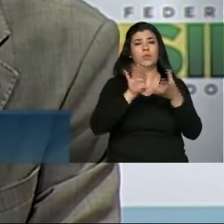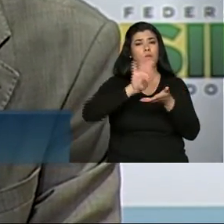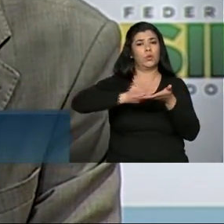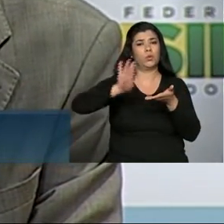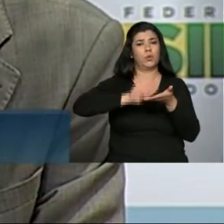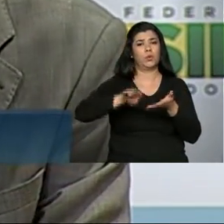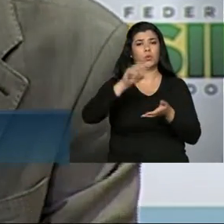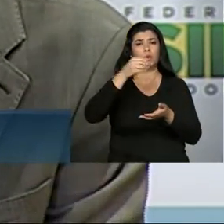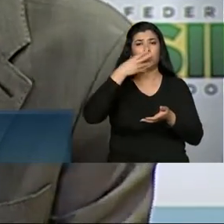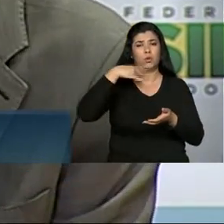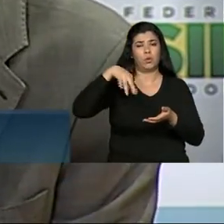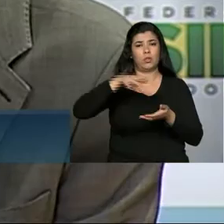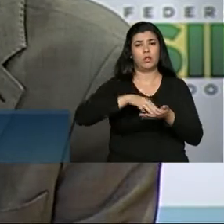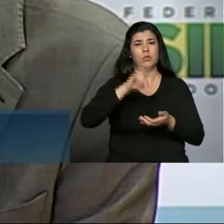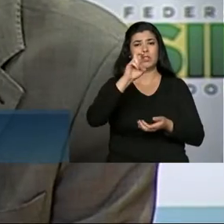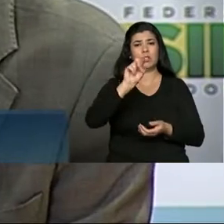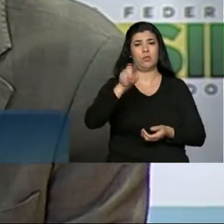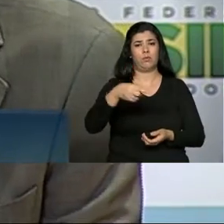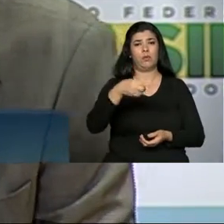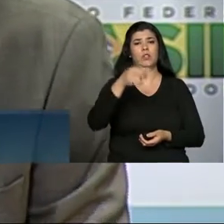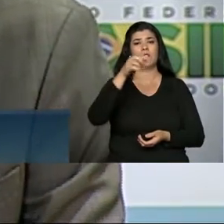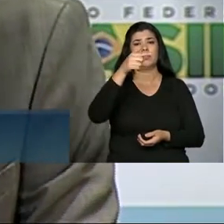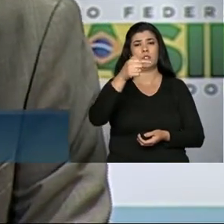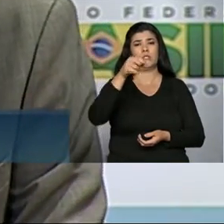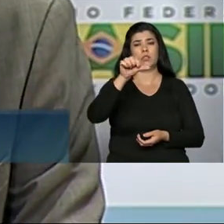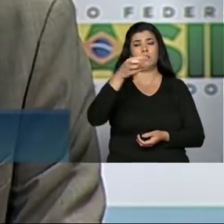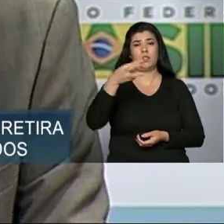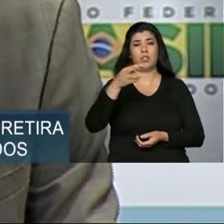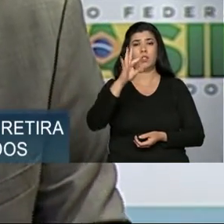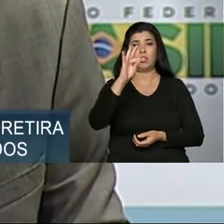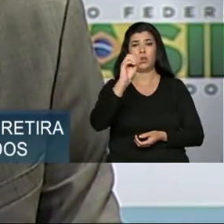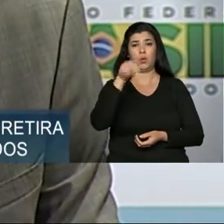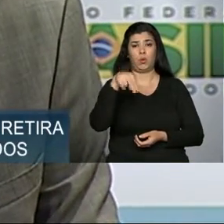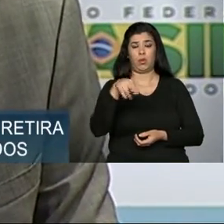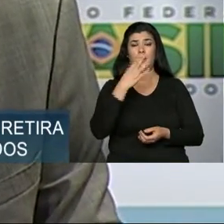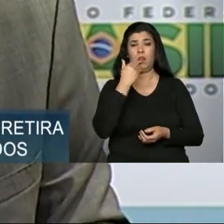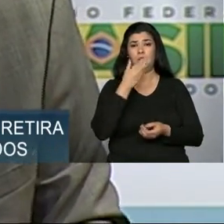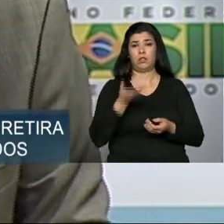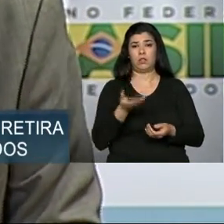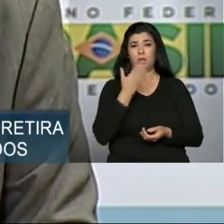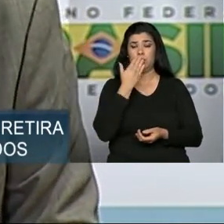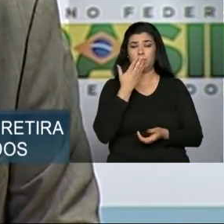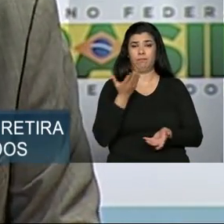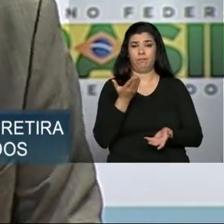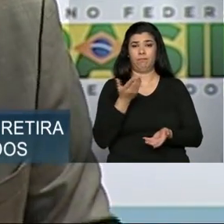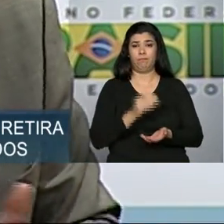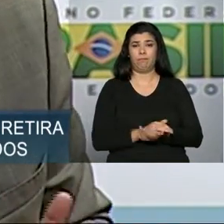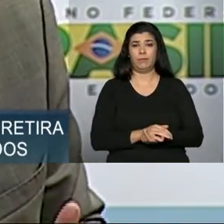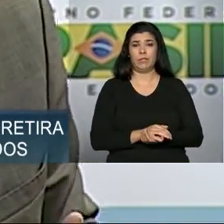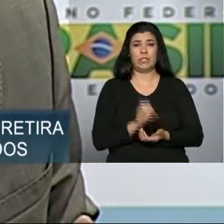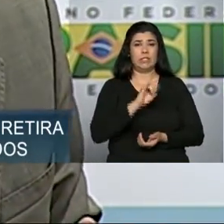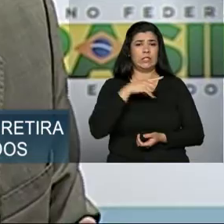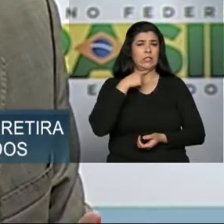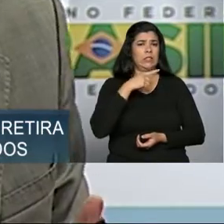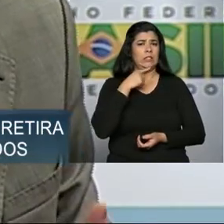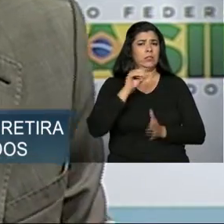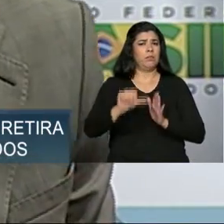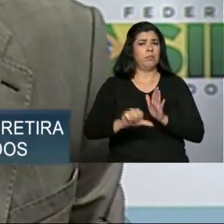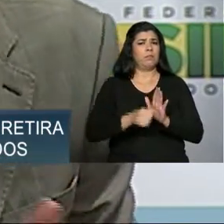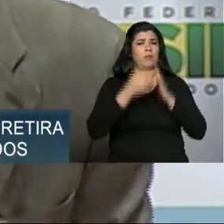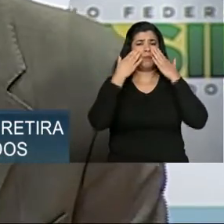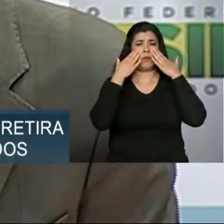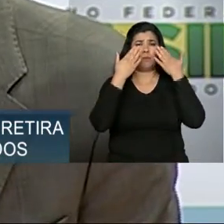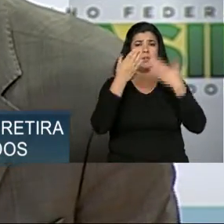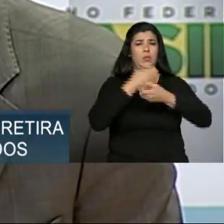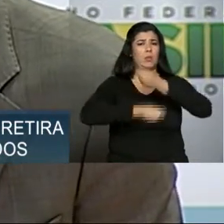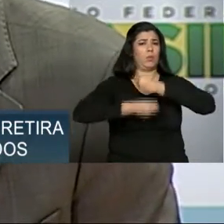retirada de sal, 5.793 toneladas. Então, assim, se alguém tinha dúvida quando a gente fez a primeira apresentação